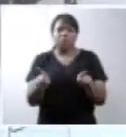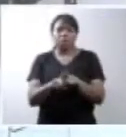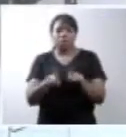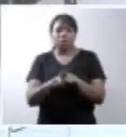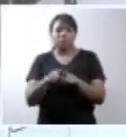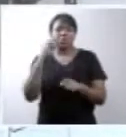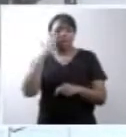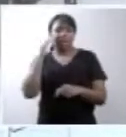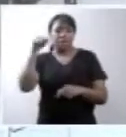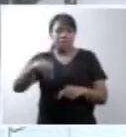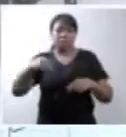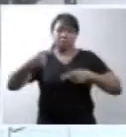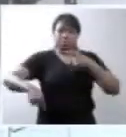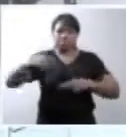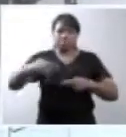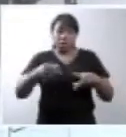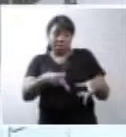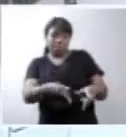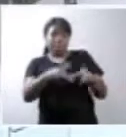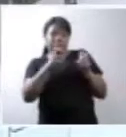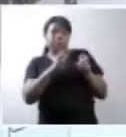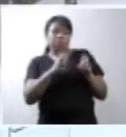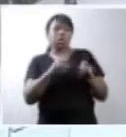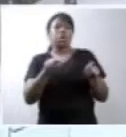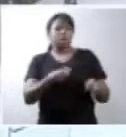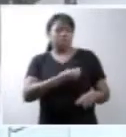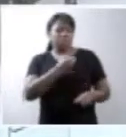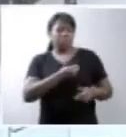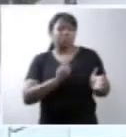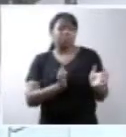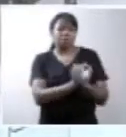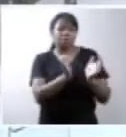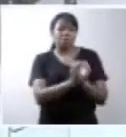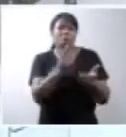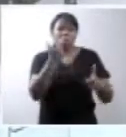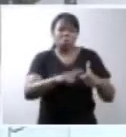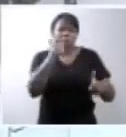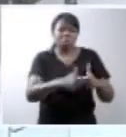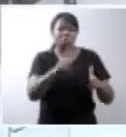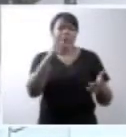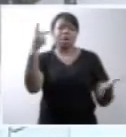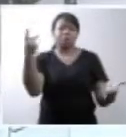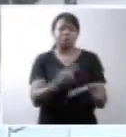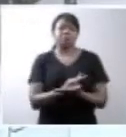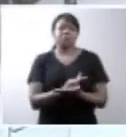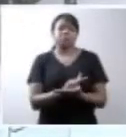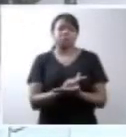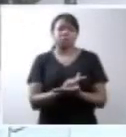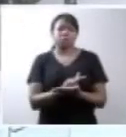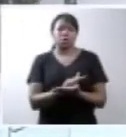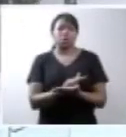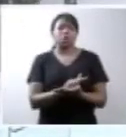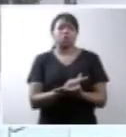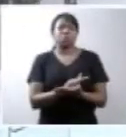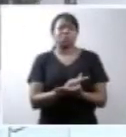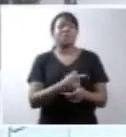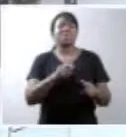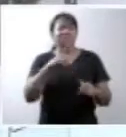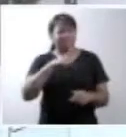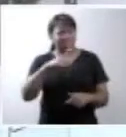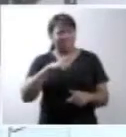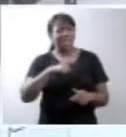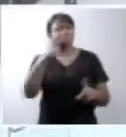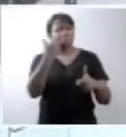desse debate, para que perceba e conviva com o desconforto que ele gera. Gera um